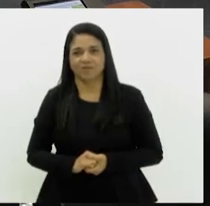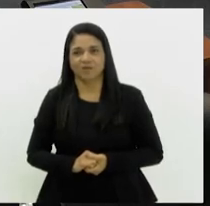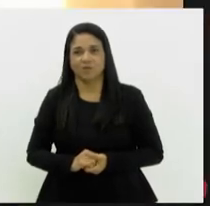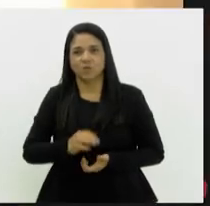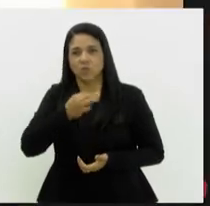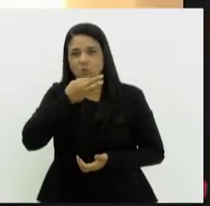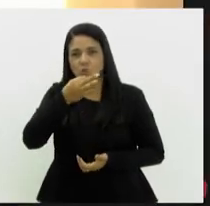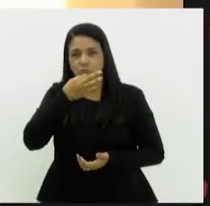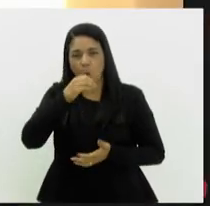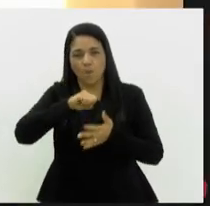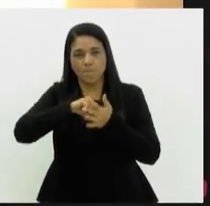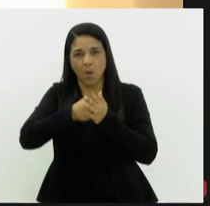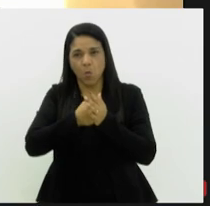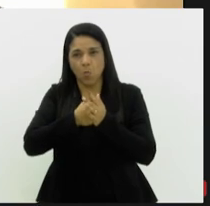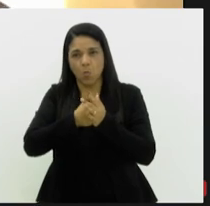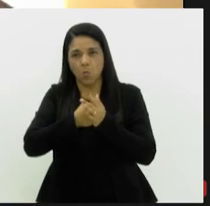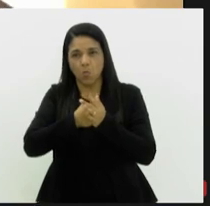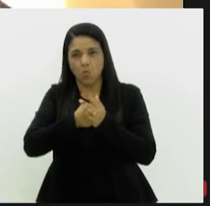Como...